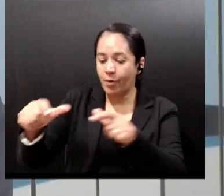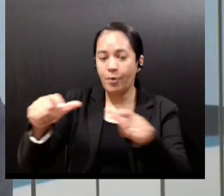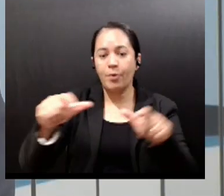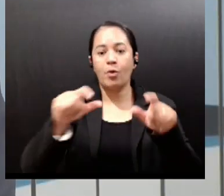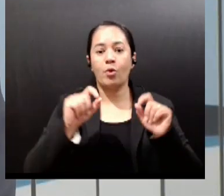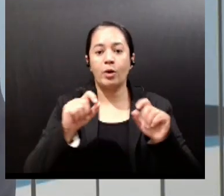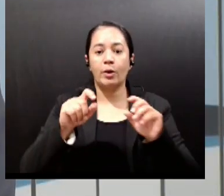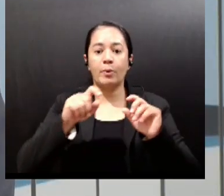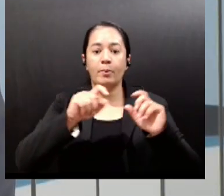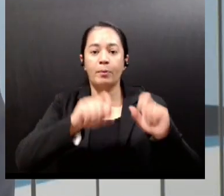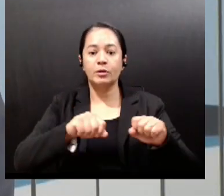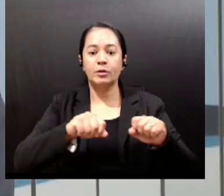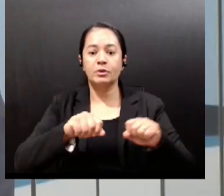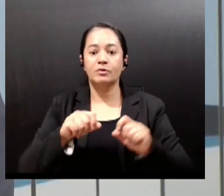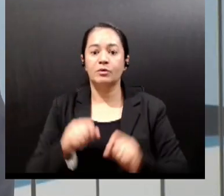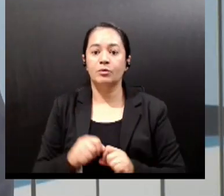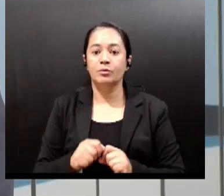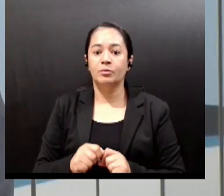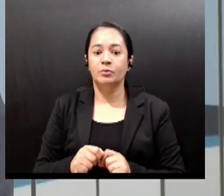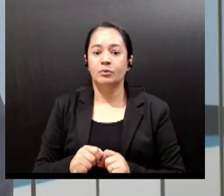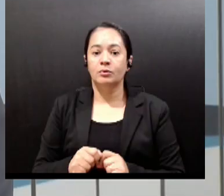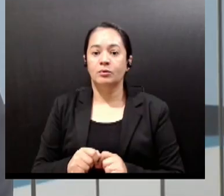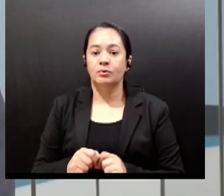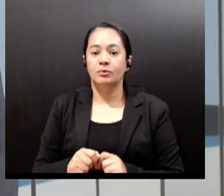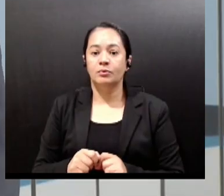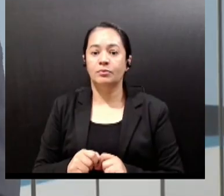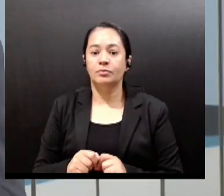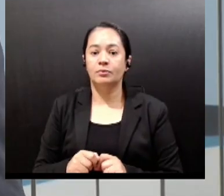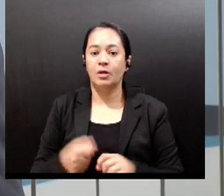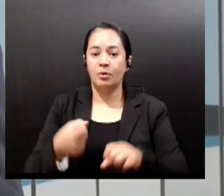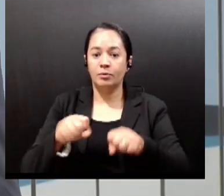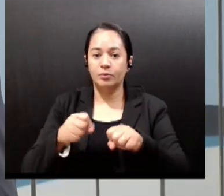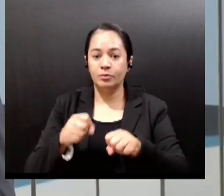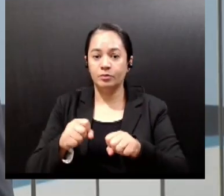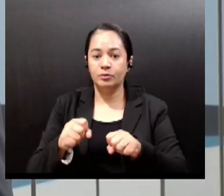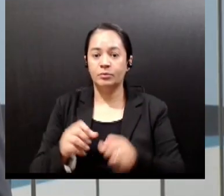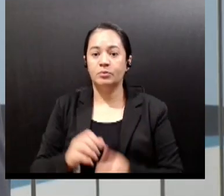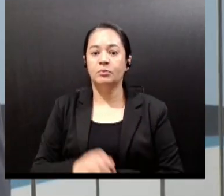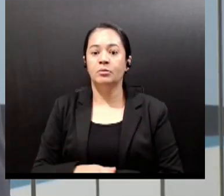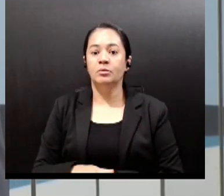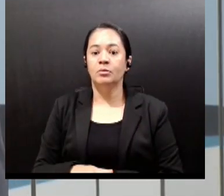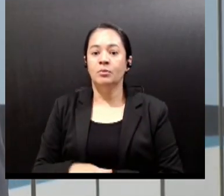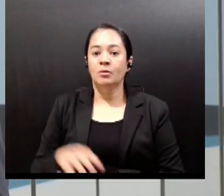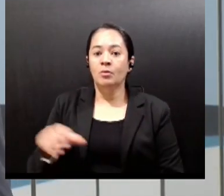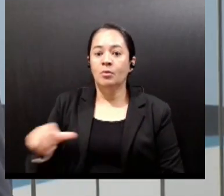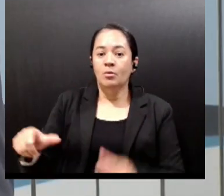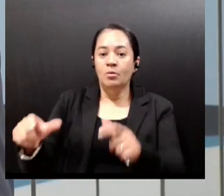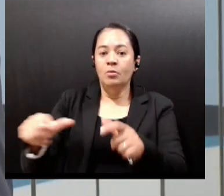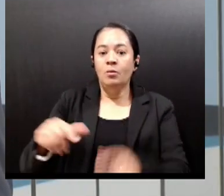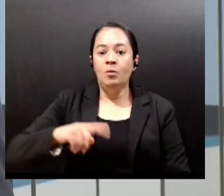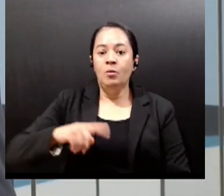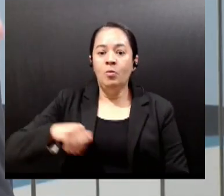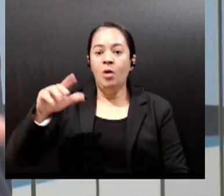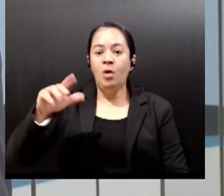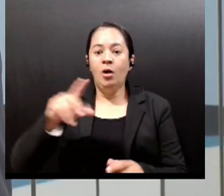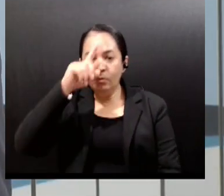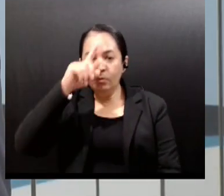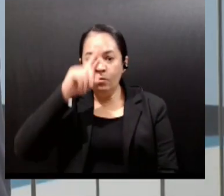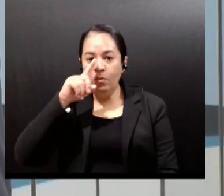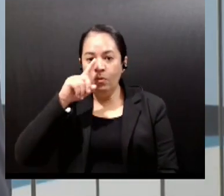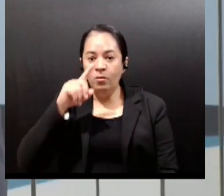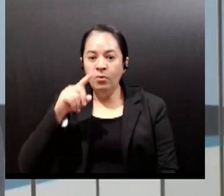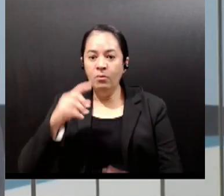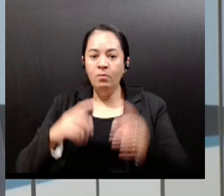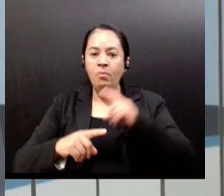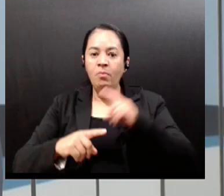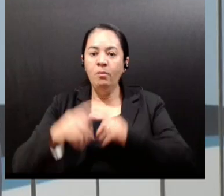circular a motocicleta. Então aquelas áreas que tem maior risco, maior conflito de veículos